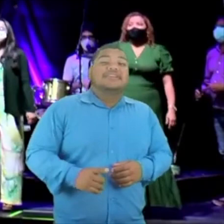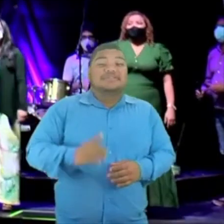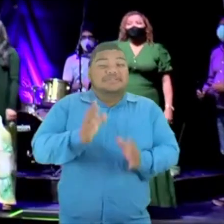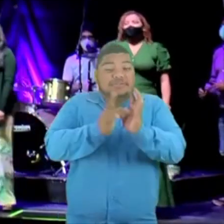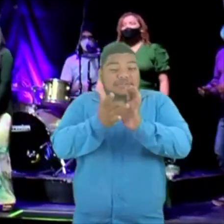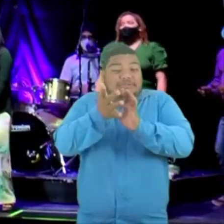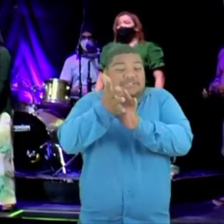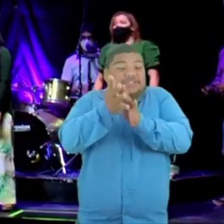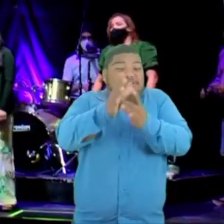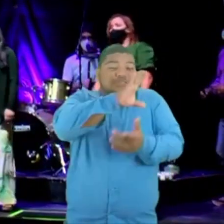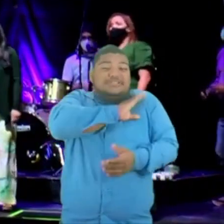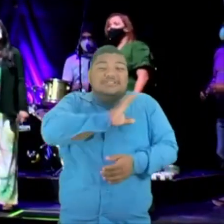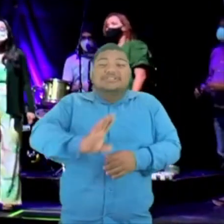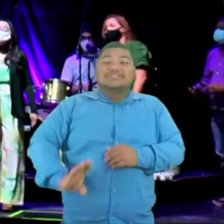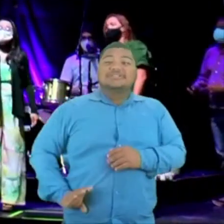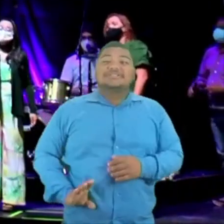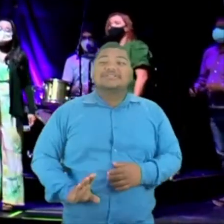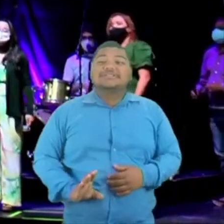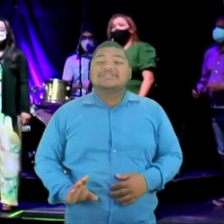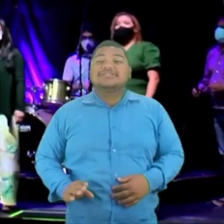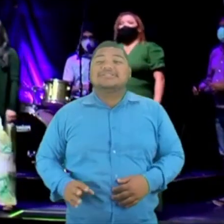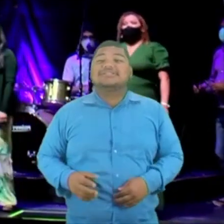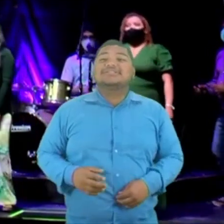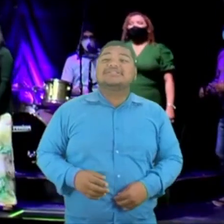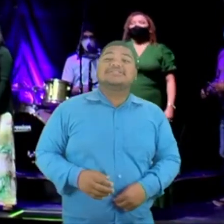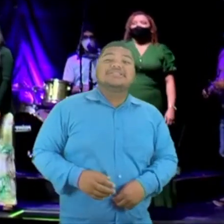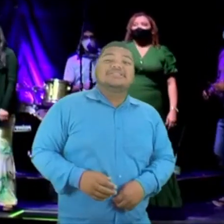o seu nome é Jesus Cristo,